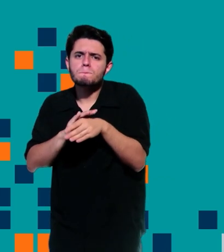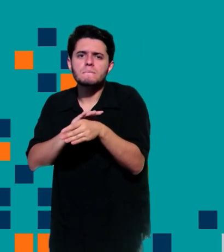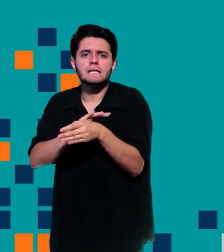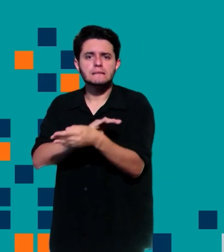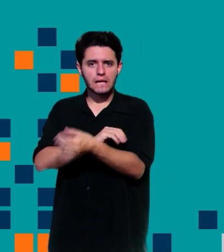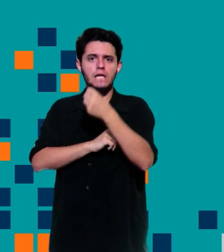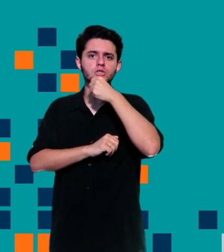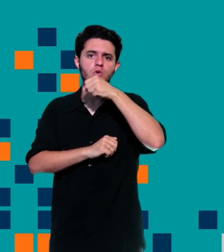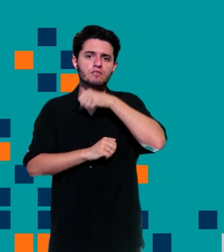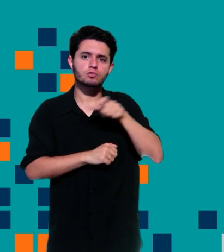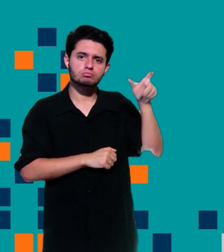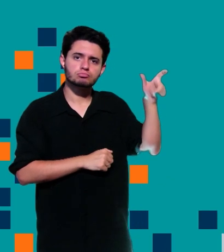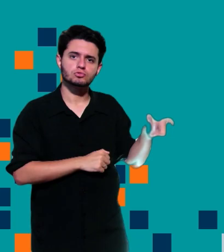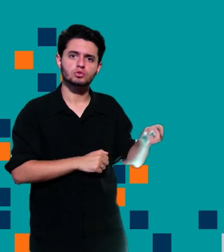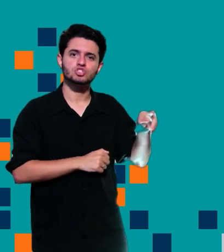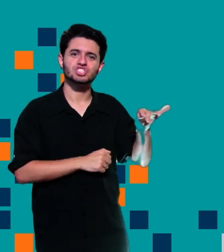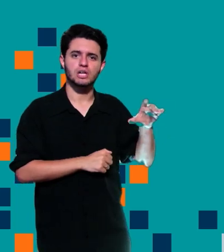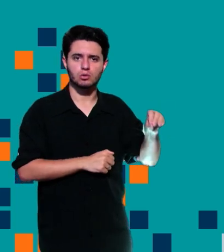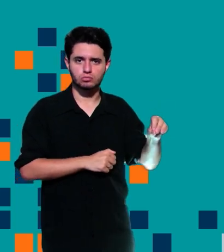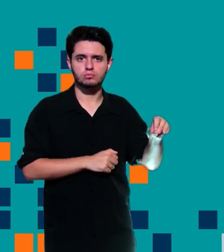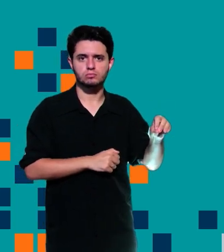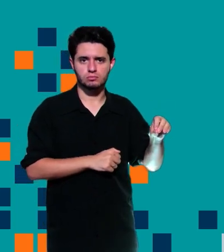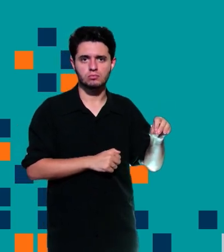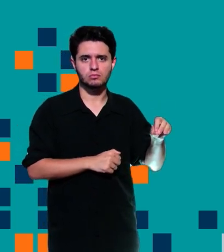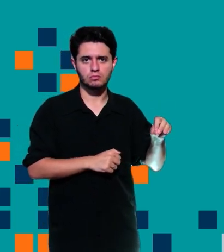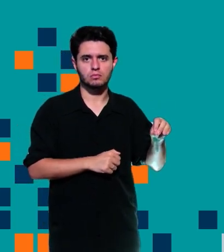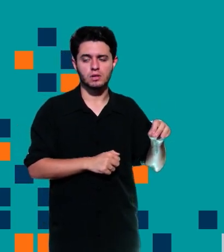Em 1954, ele vai fazer já o pavilhão